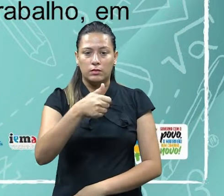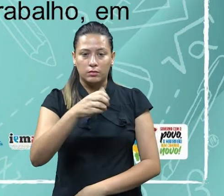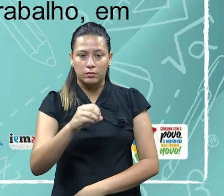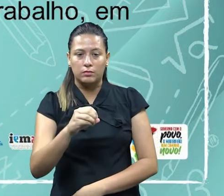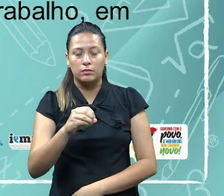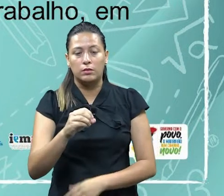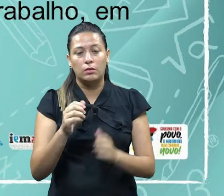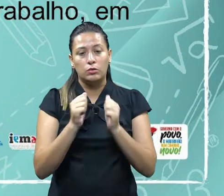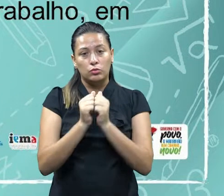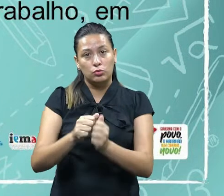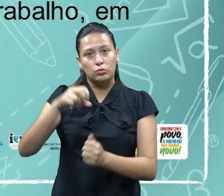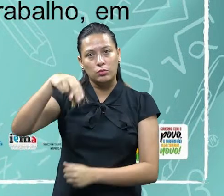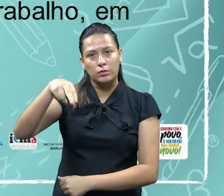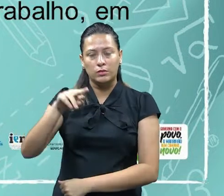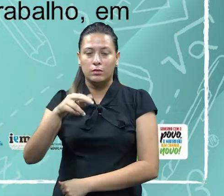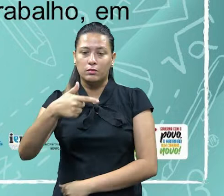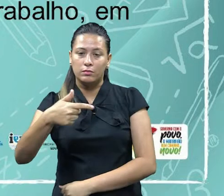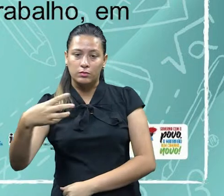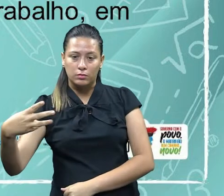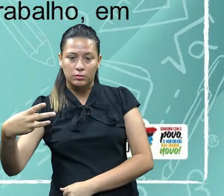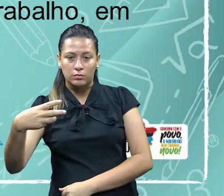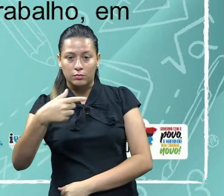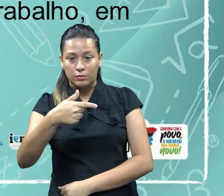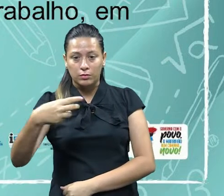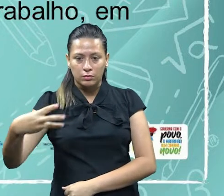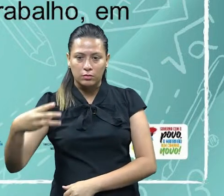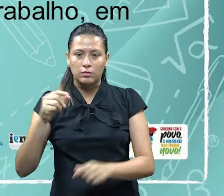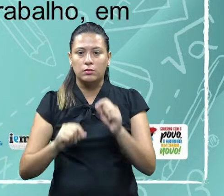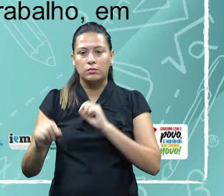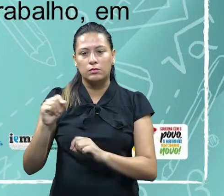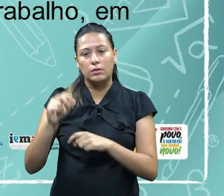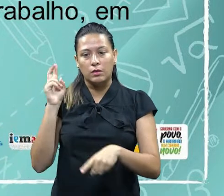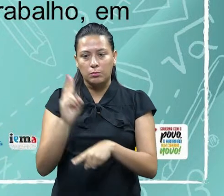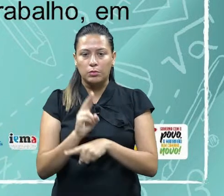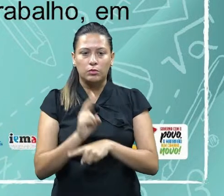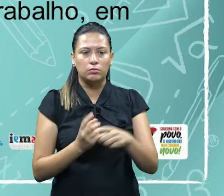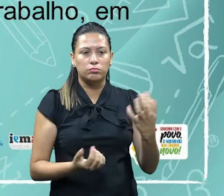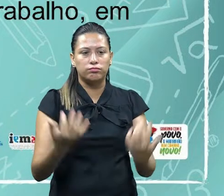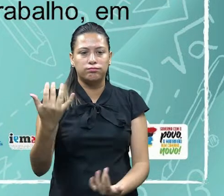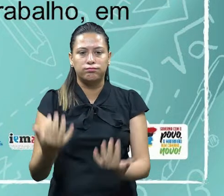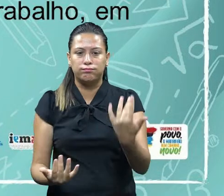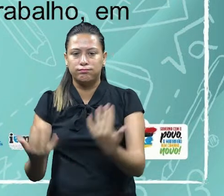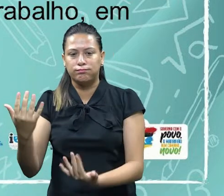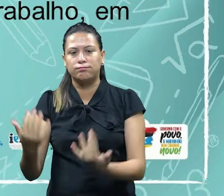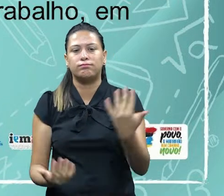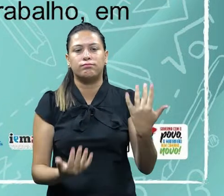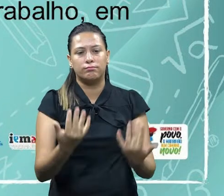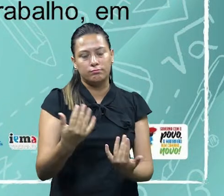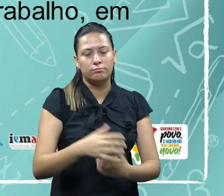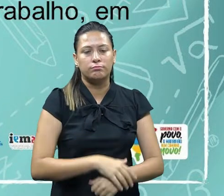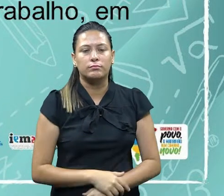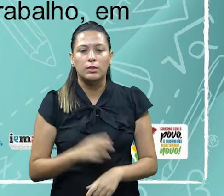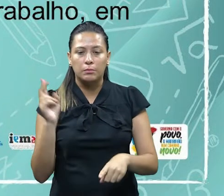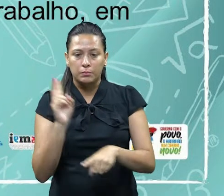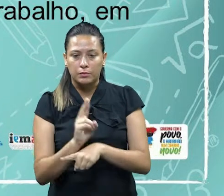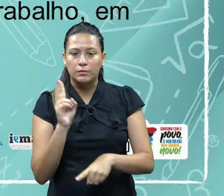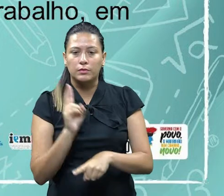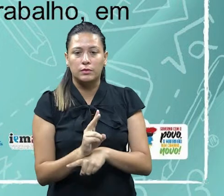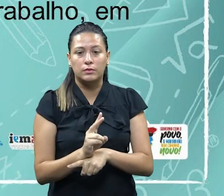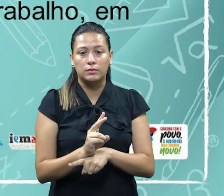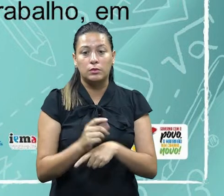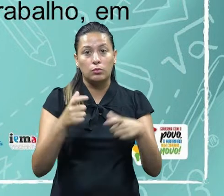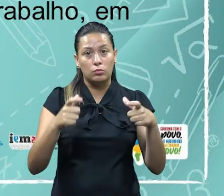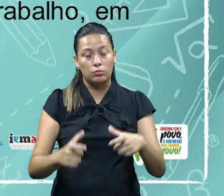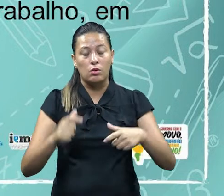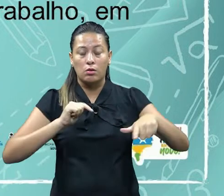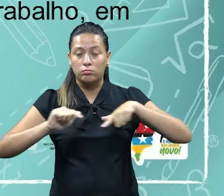NR23 é que contém a proteção contra incêndios, que trata de proteção contra incêndios no ambiente de